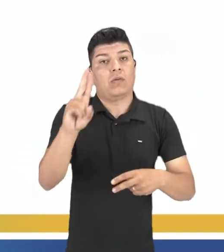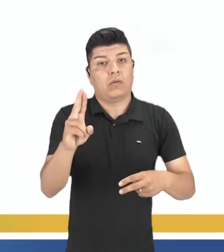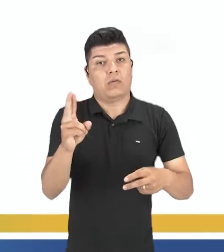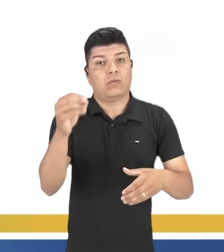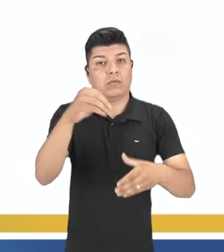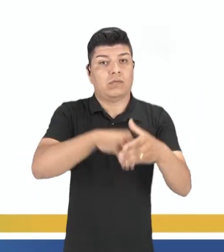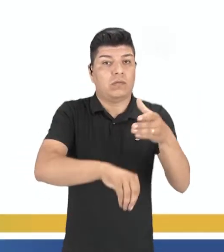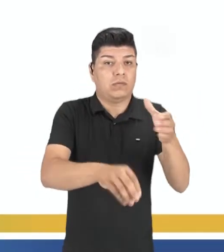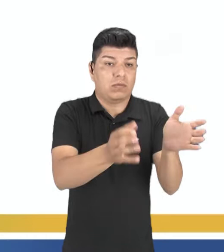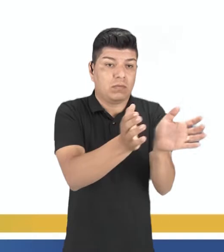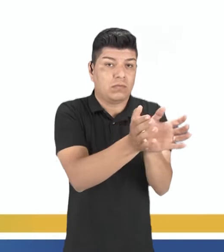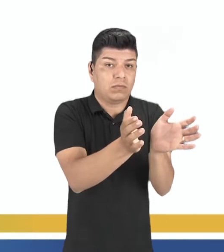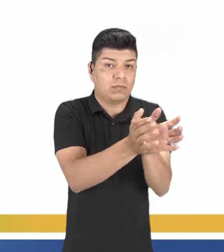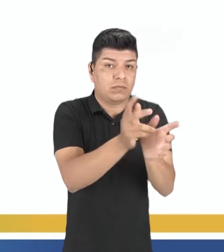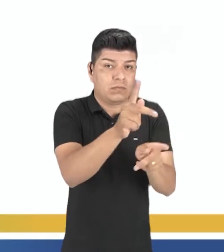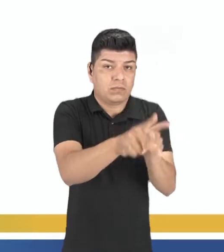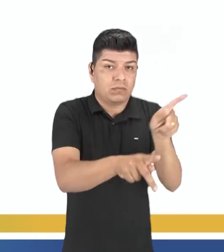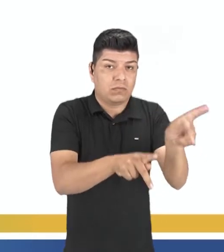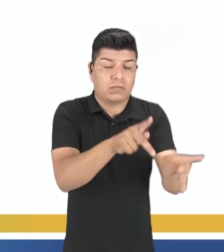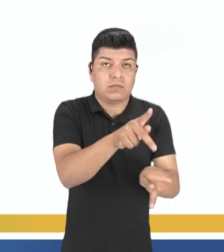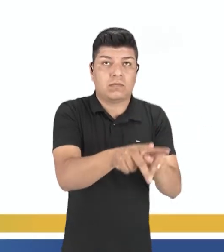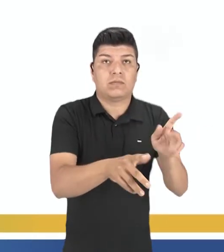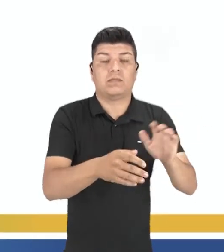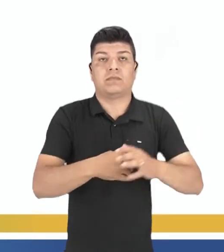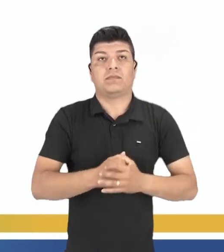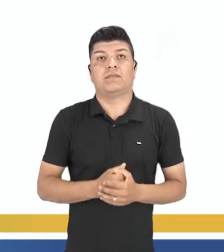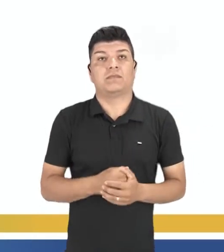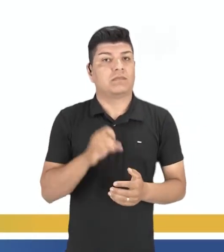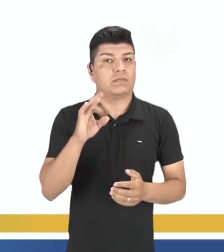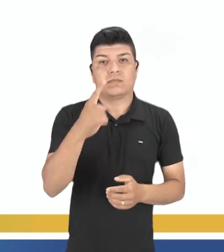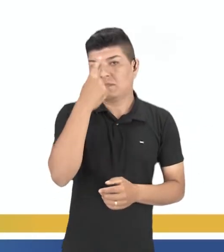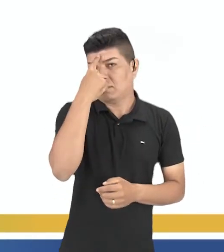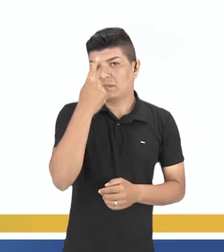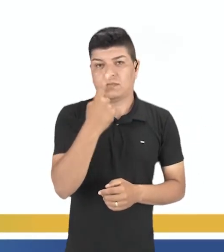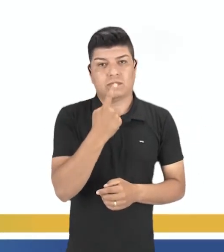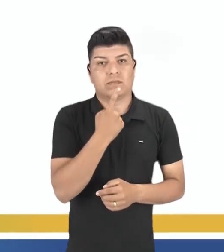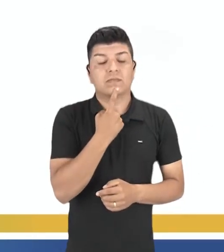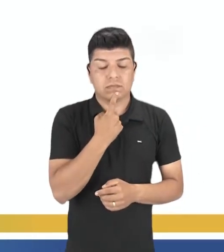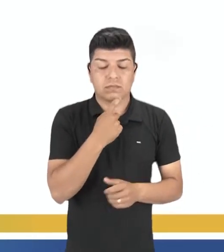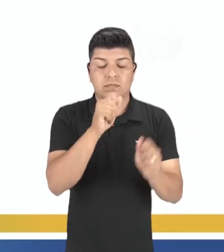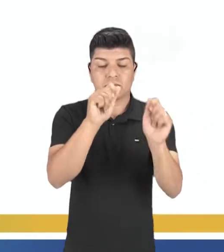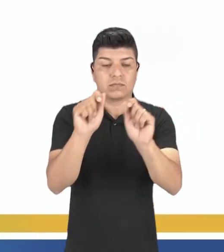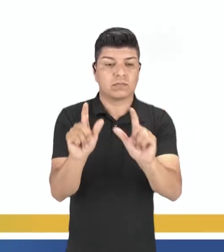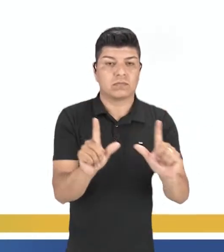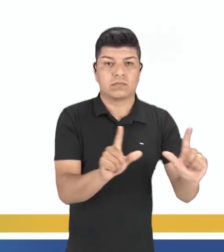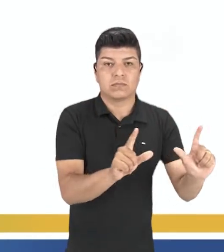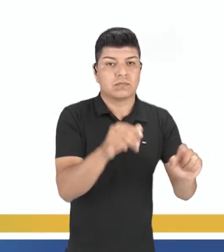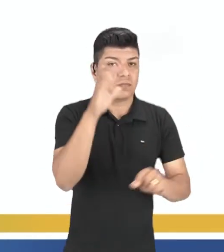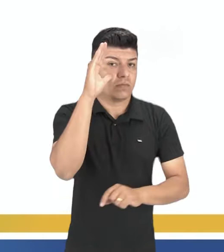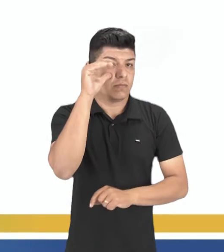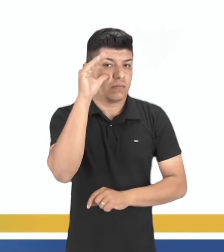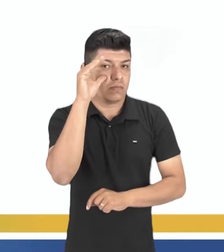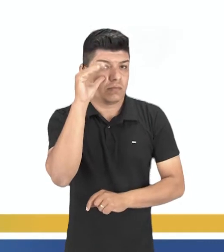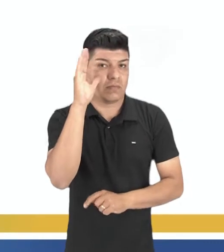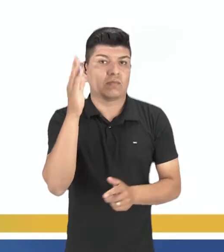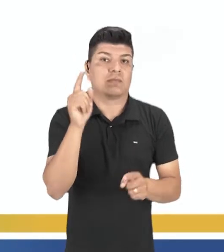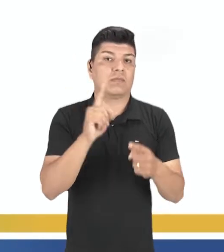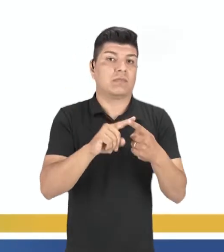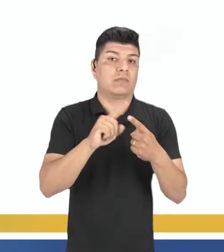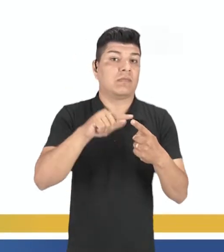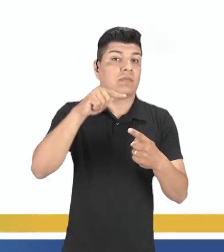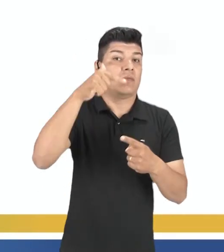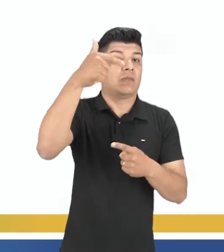dentro de uma população, tá? Então aqui essa imagem é só para aguçar essa curiosidade, porque isso a gente vai